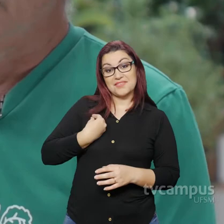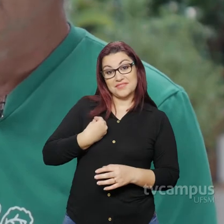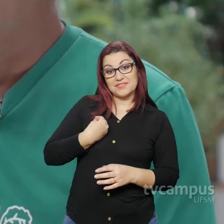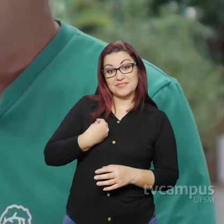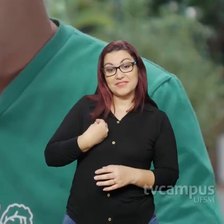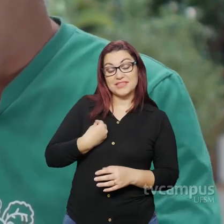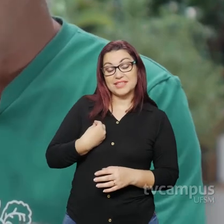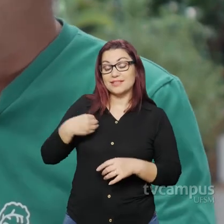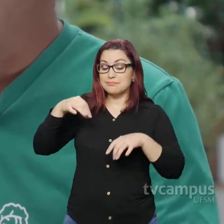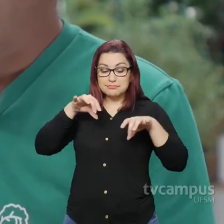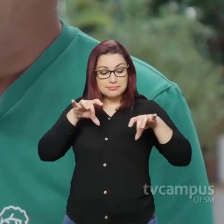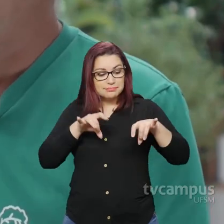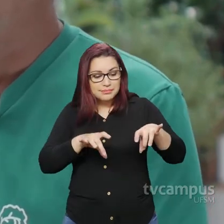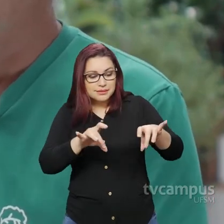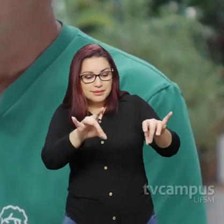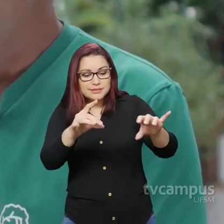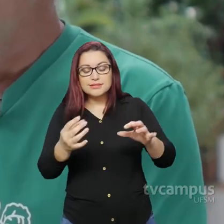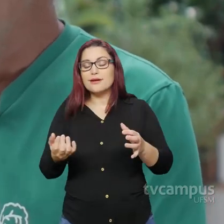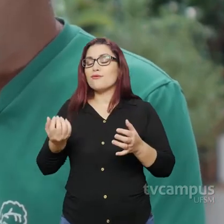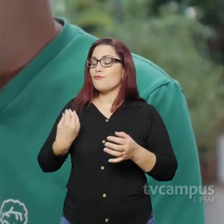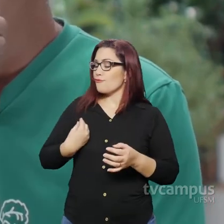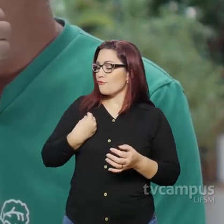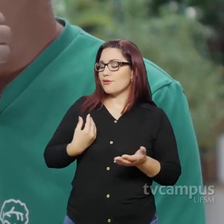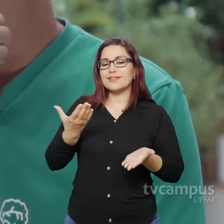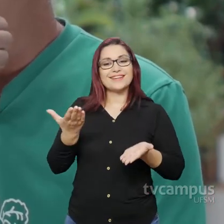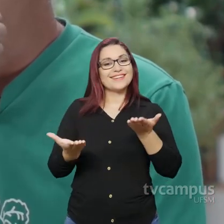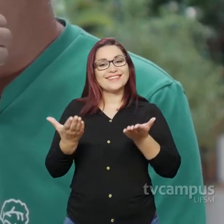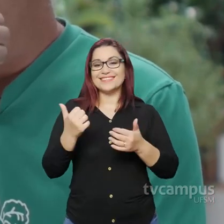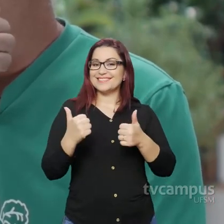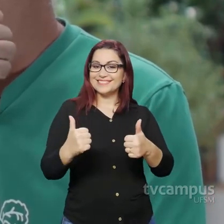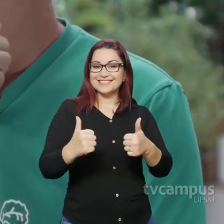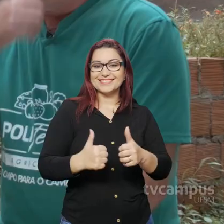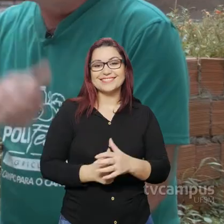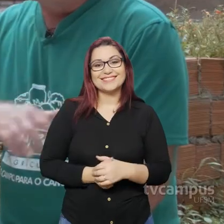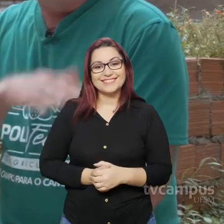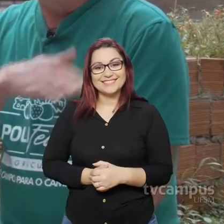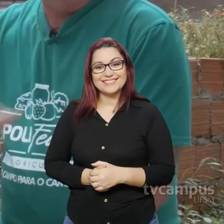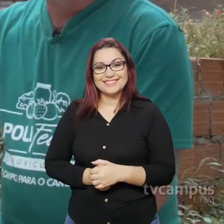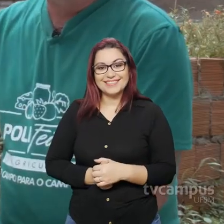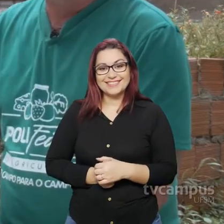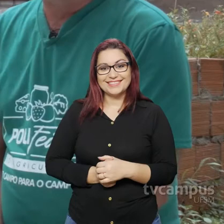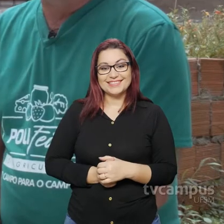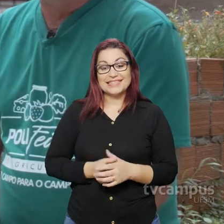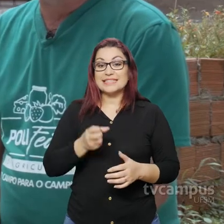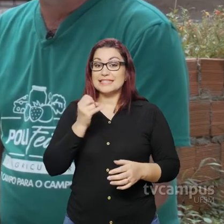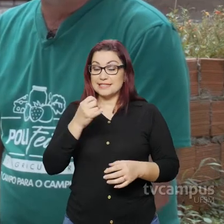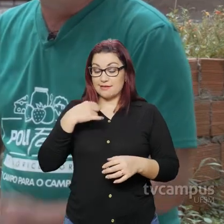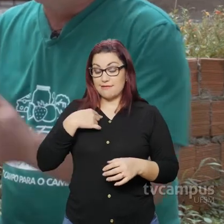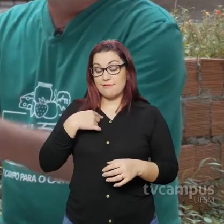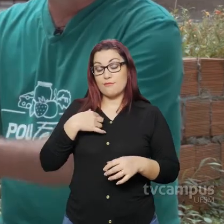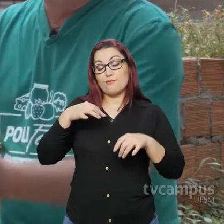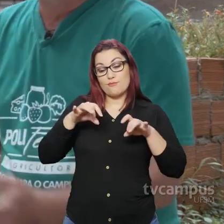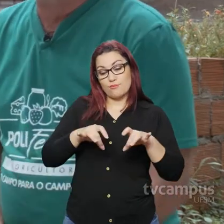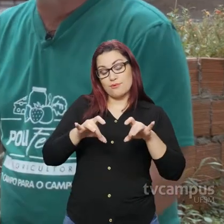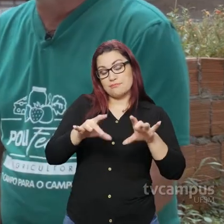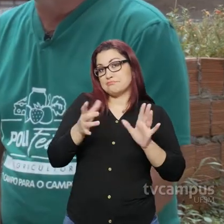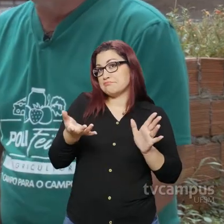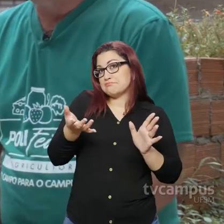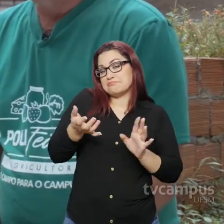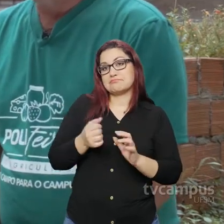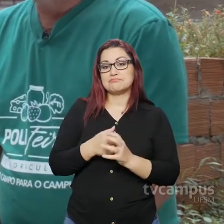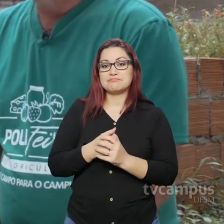nada, está tudo em equilíbrio. Mas no momento que eu entro e começo a desequilibrar com uma cultura